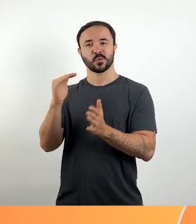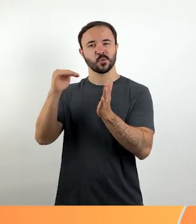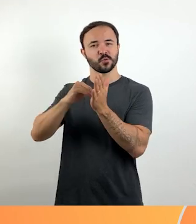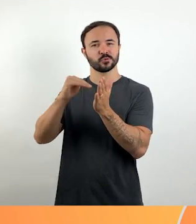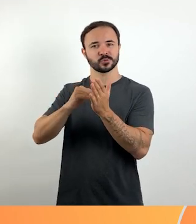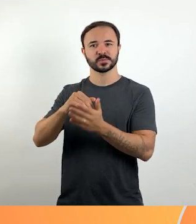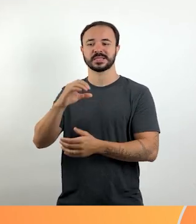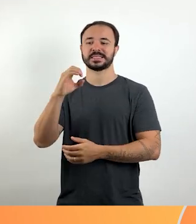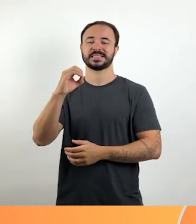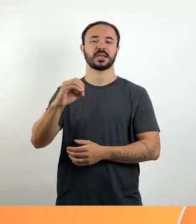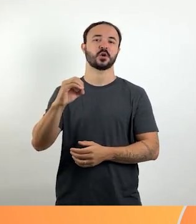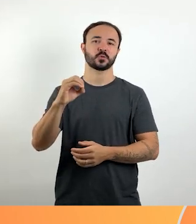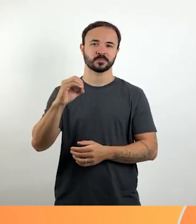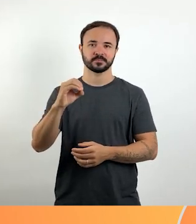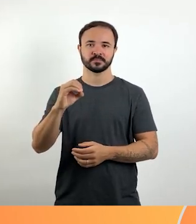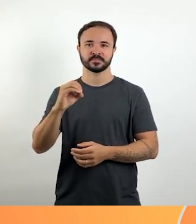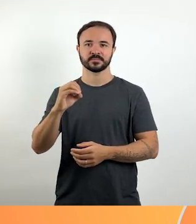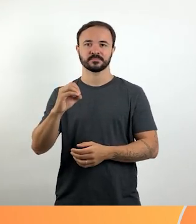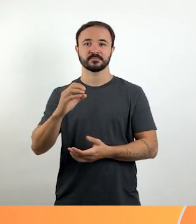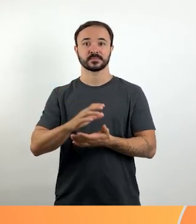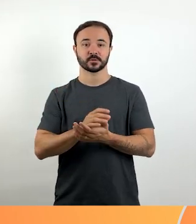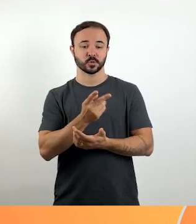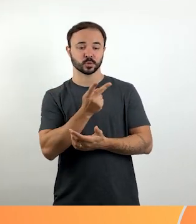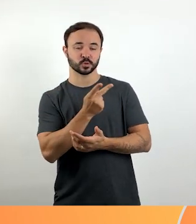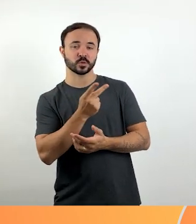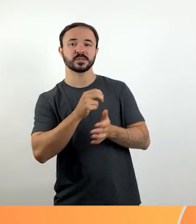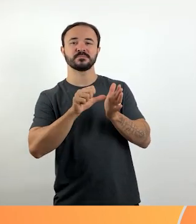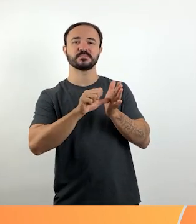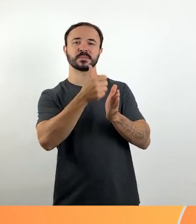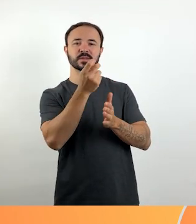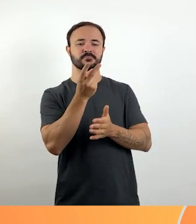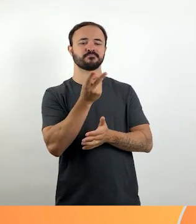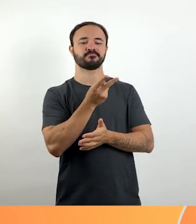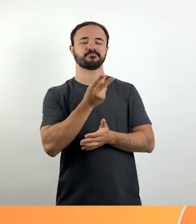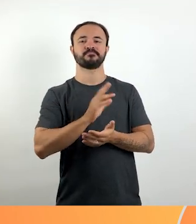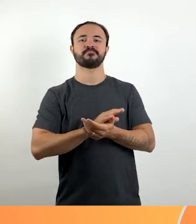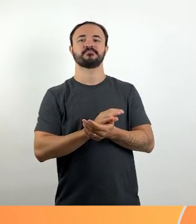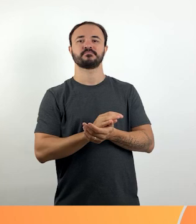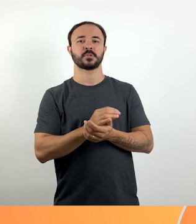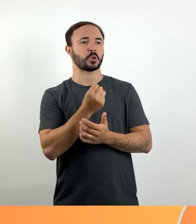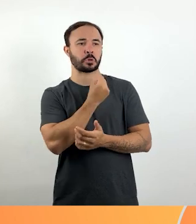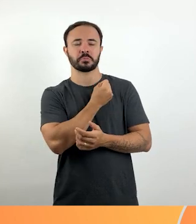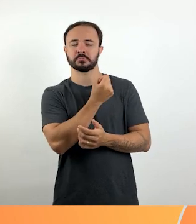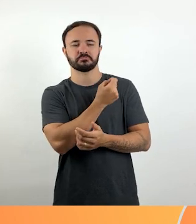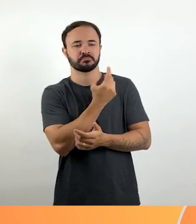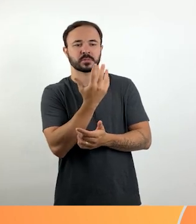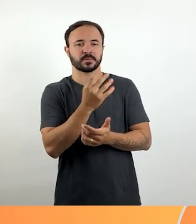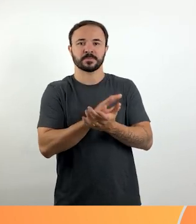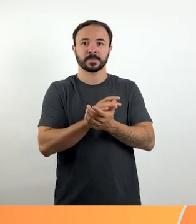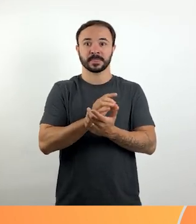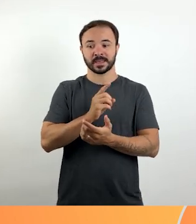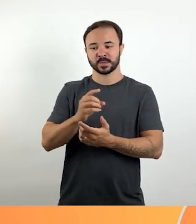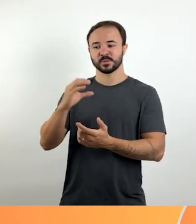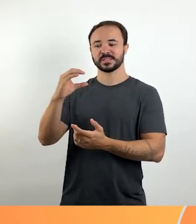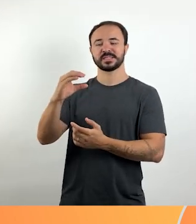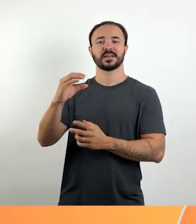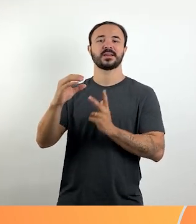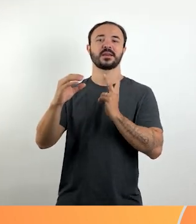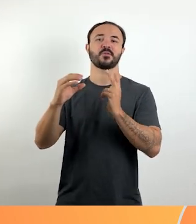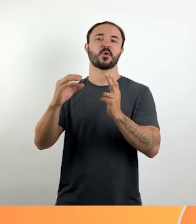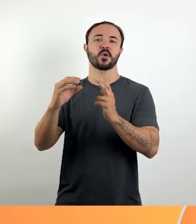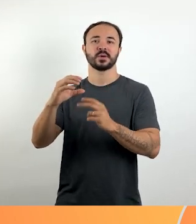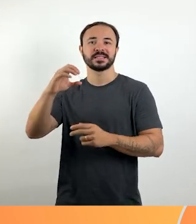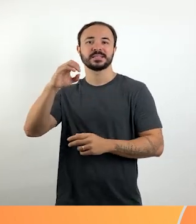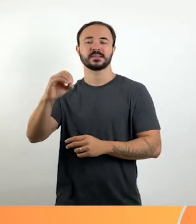dois primeiros são números inteiros e o C vai ser igual a 0, para que essa configuração ela possa funcionar. Você lembra